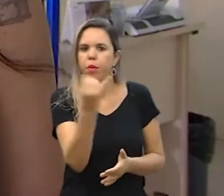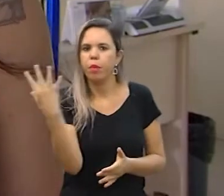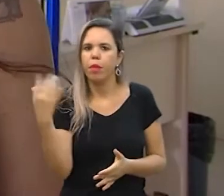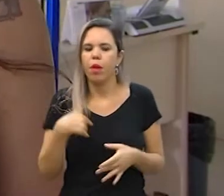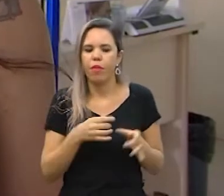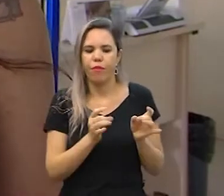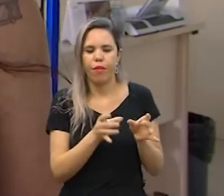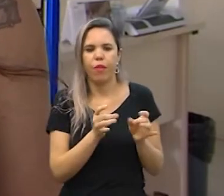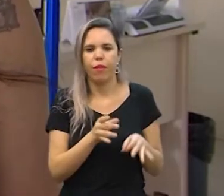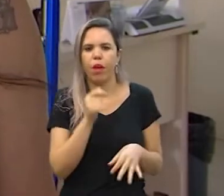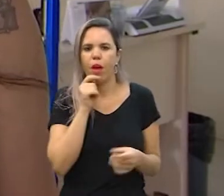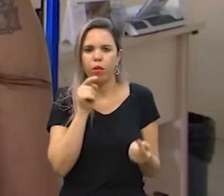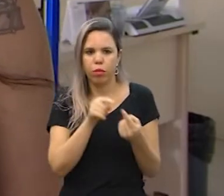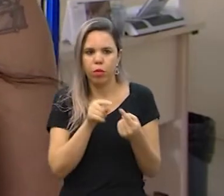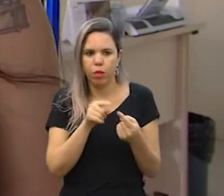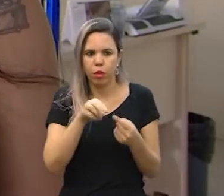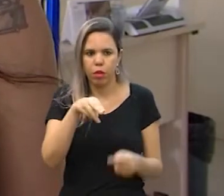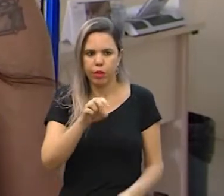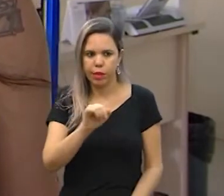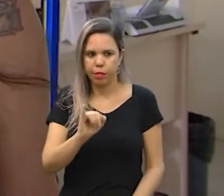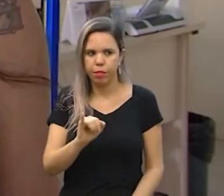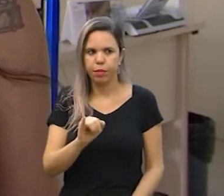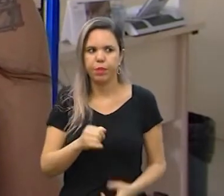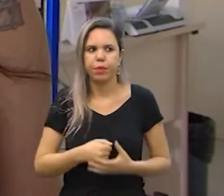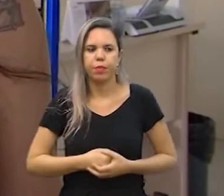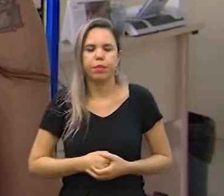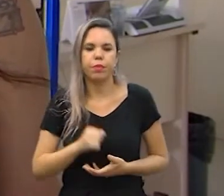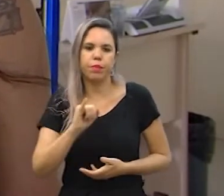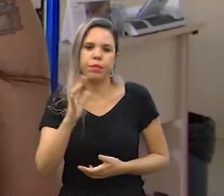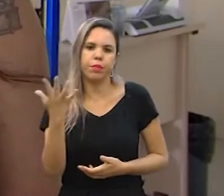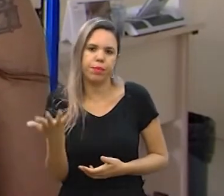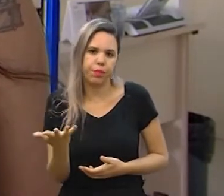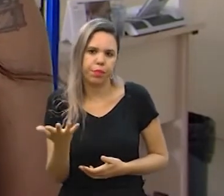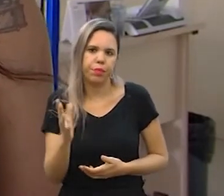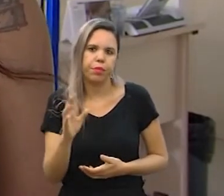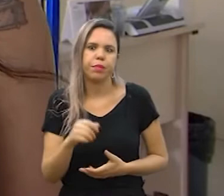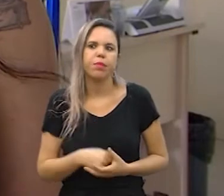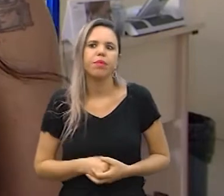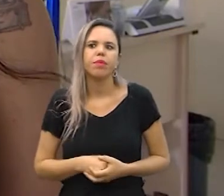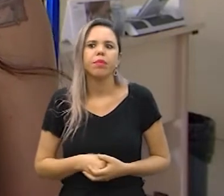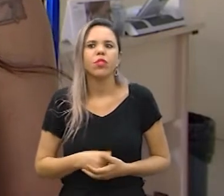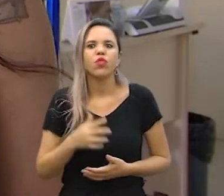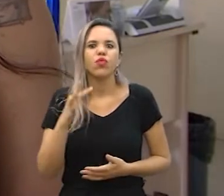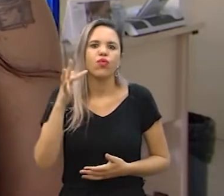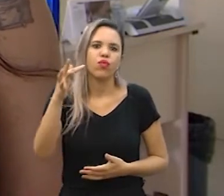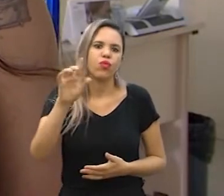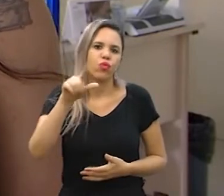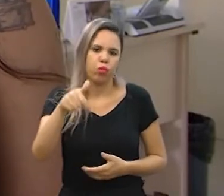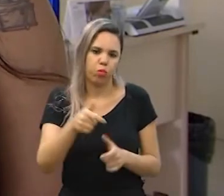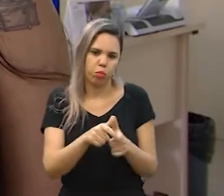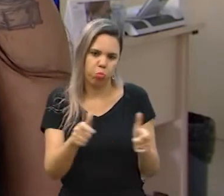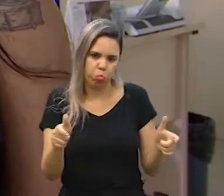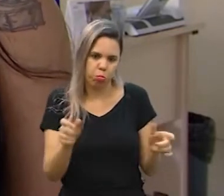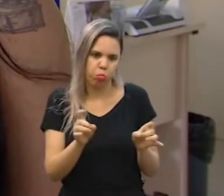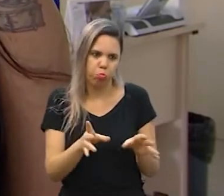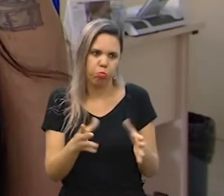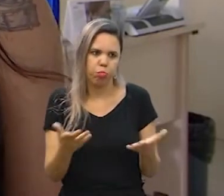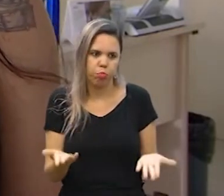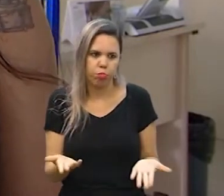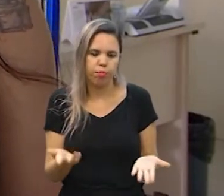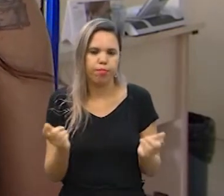quantidade de venda que eu tenho, ela se encaixa dentro do MEI, né? Se caso acontecer amanhã ou depois de estar aumentando,